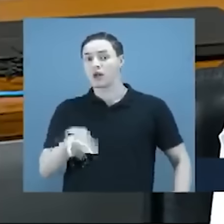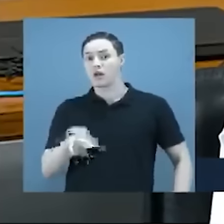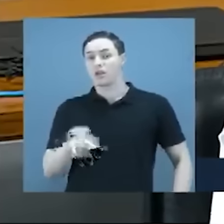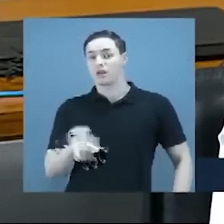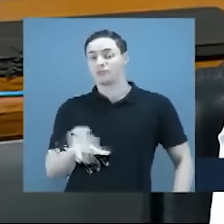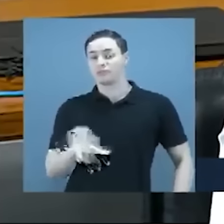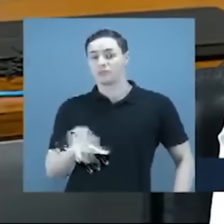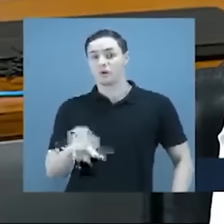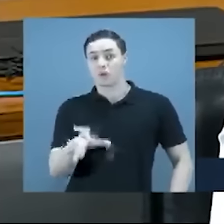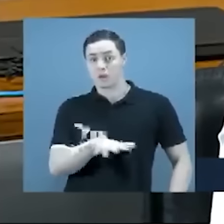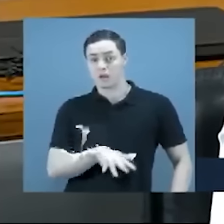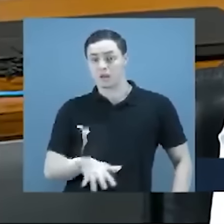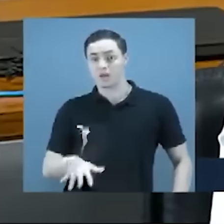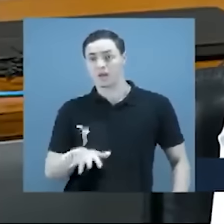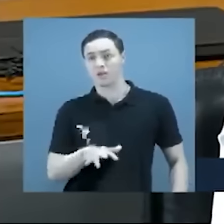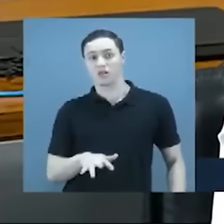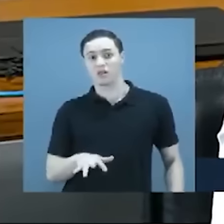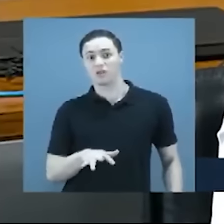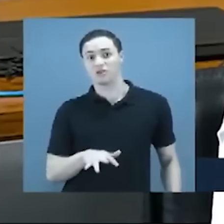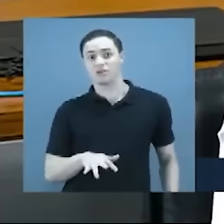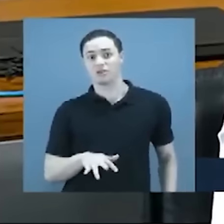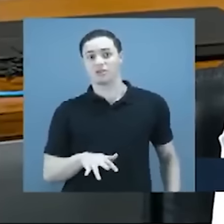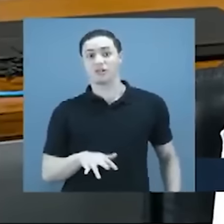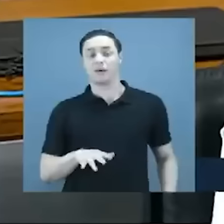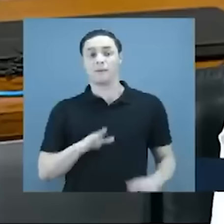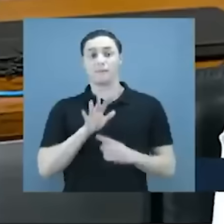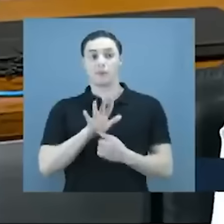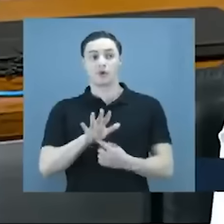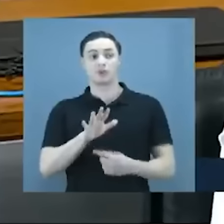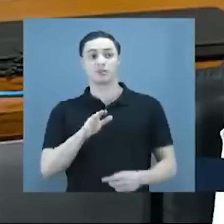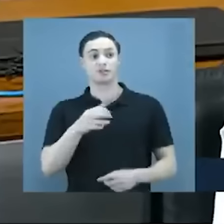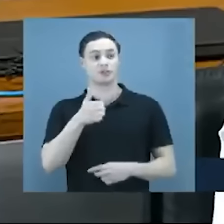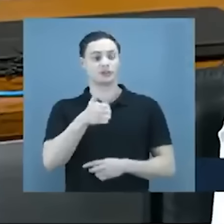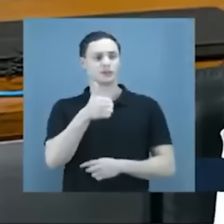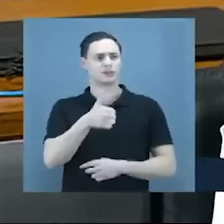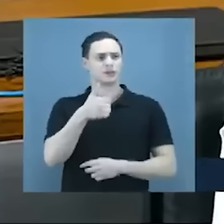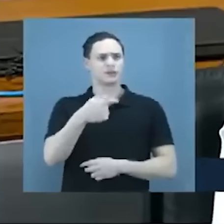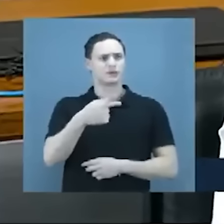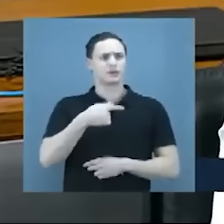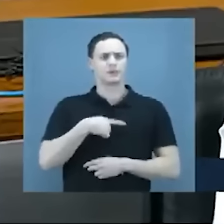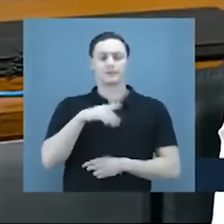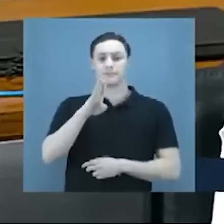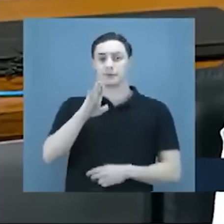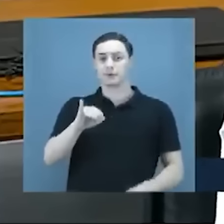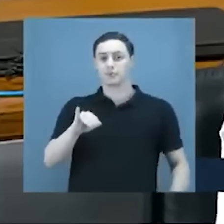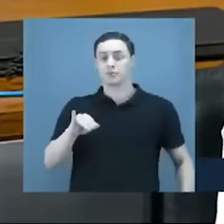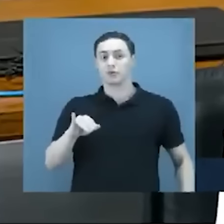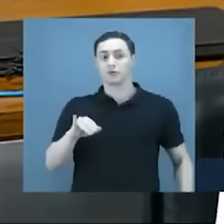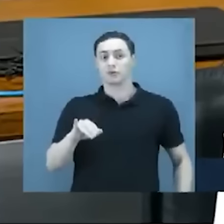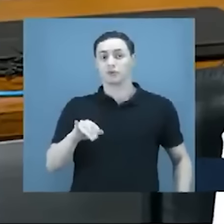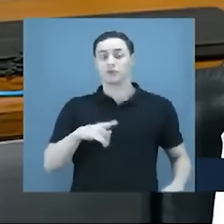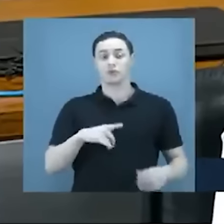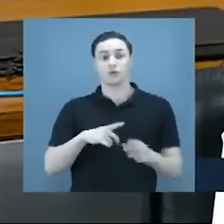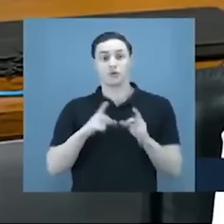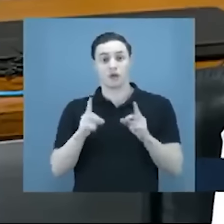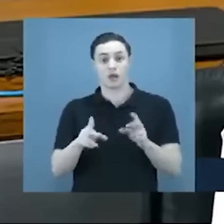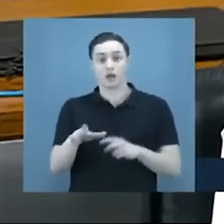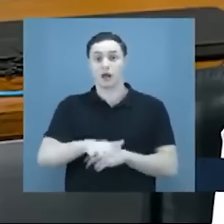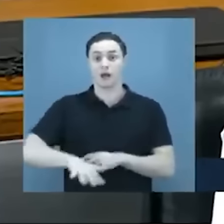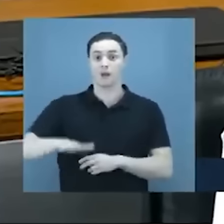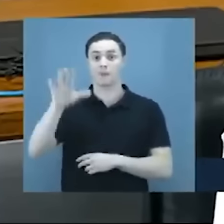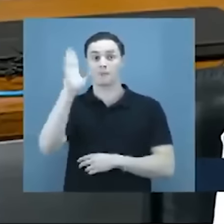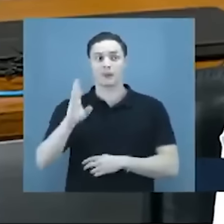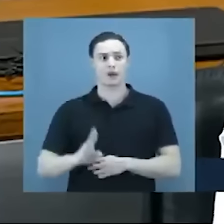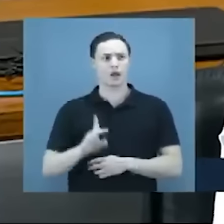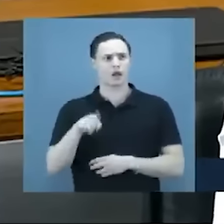do Comércio e turismo aponta 11 117 bilhões de reais de prejuízo por ano no comércio brasileiro